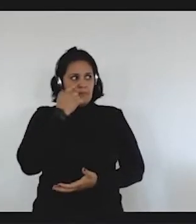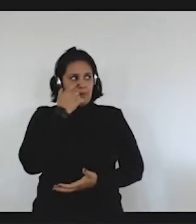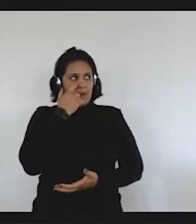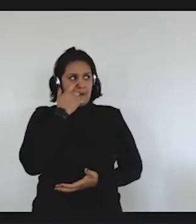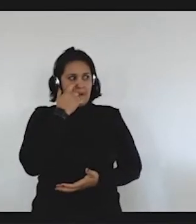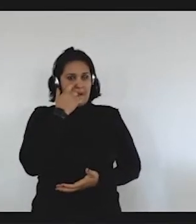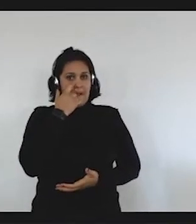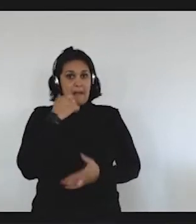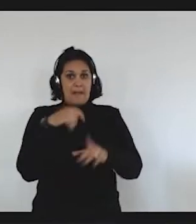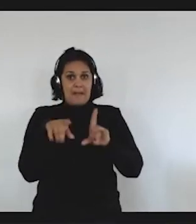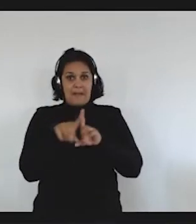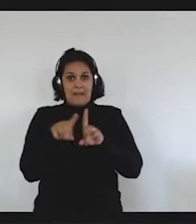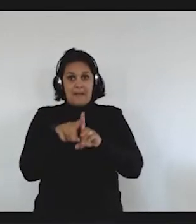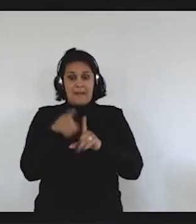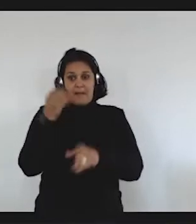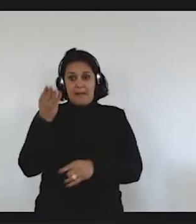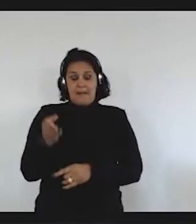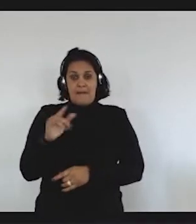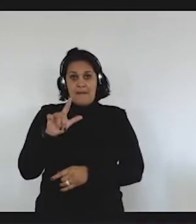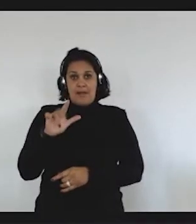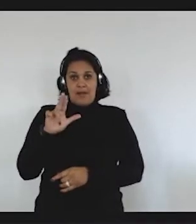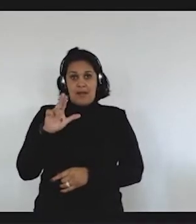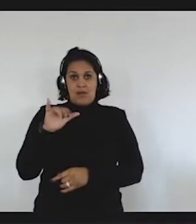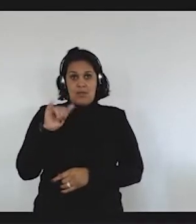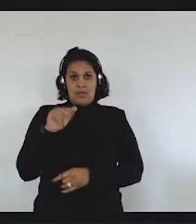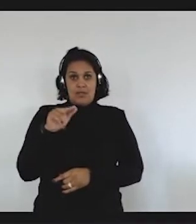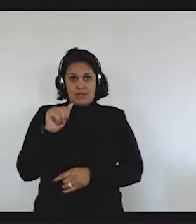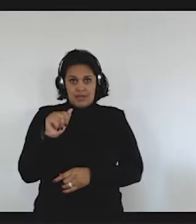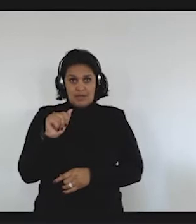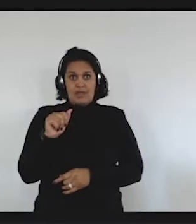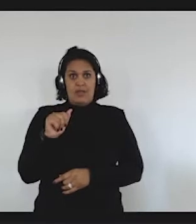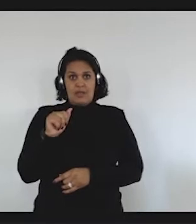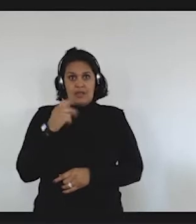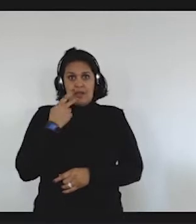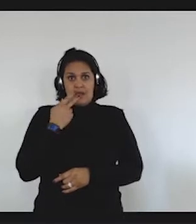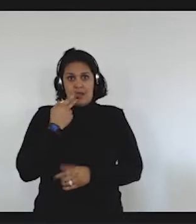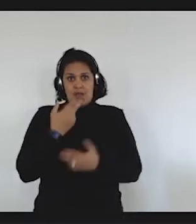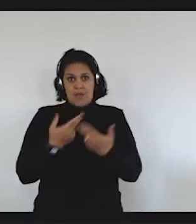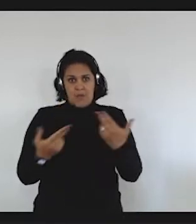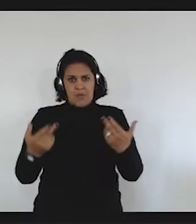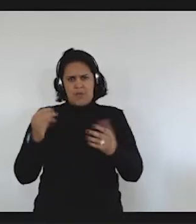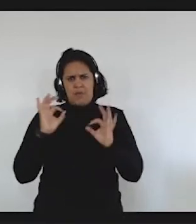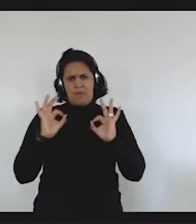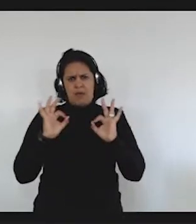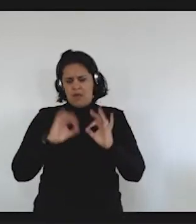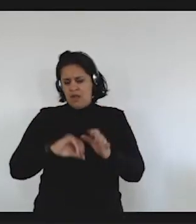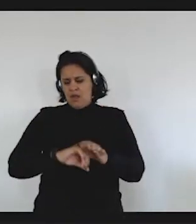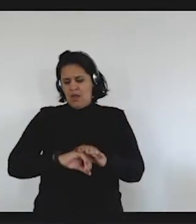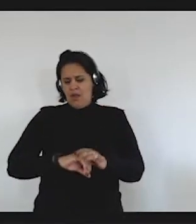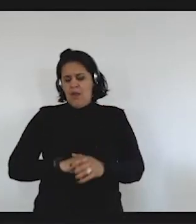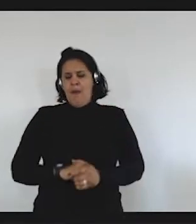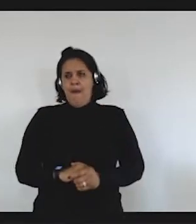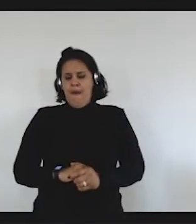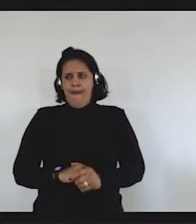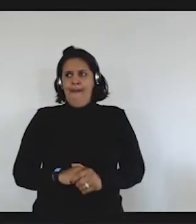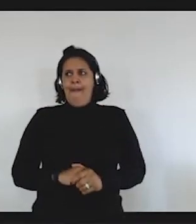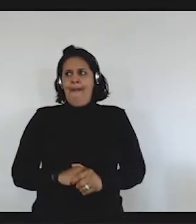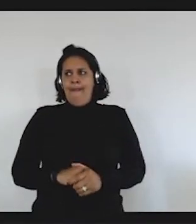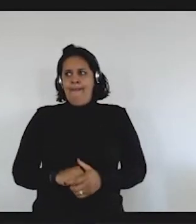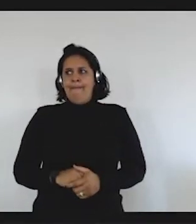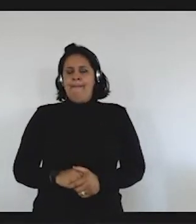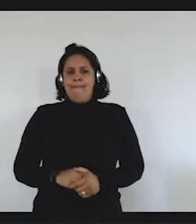Doutora Luciana Matar fez uma abordagem científica, acadêmica aí que que nos deixa constrangido